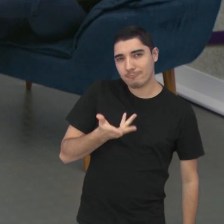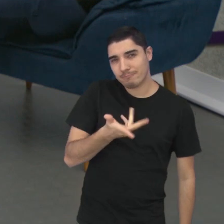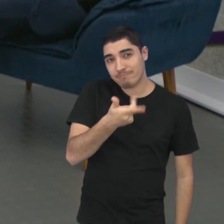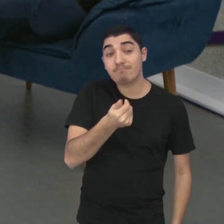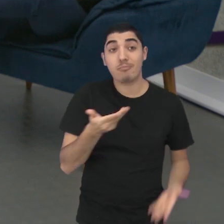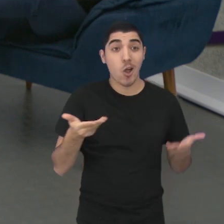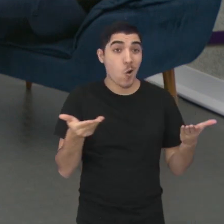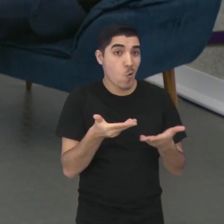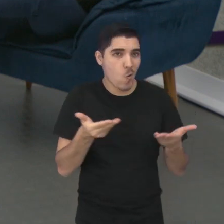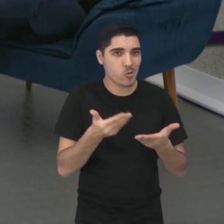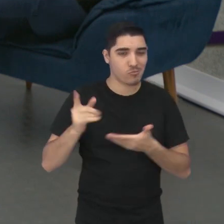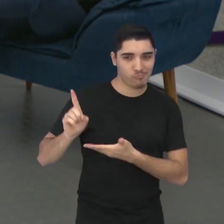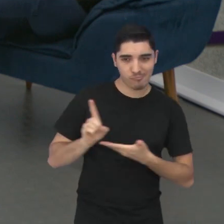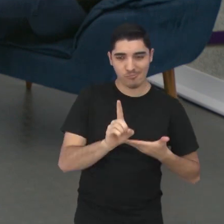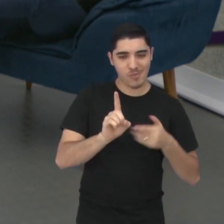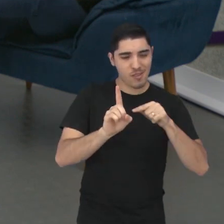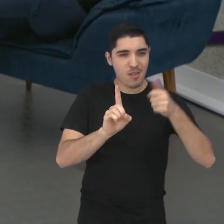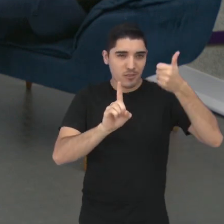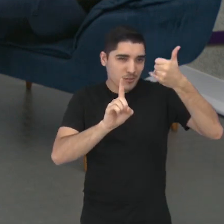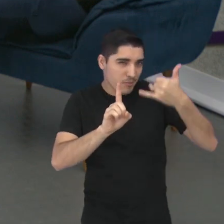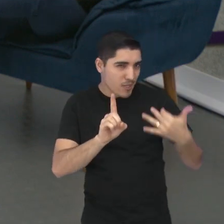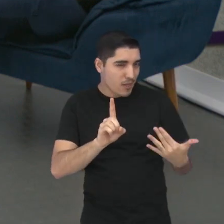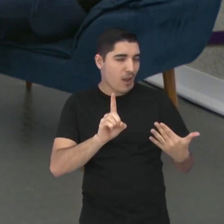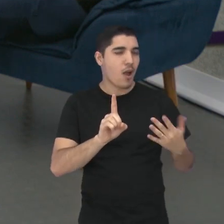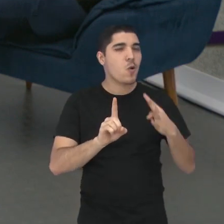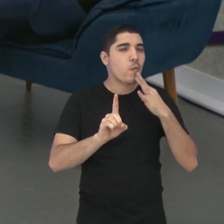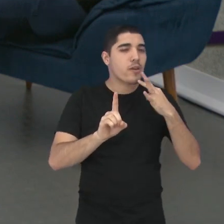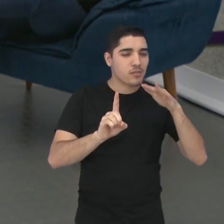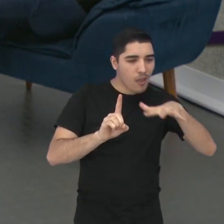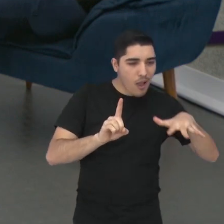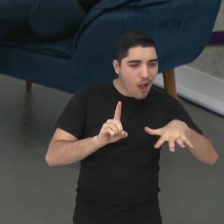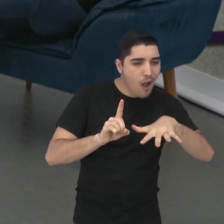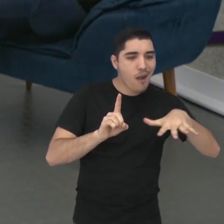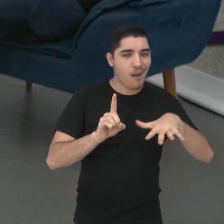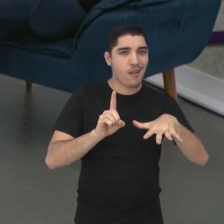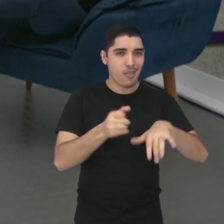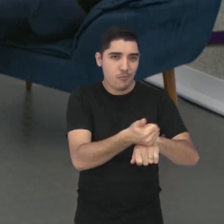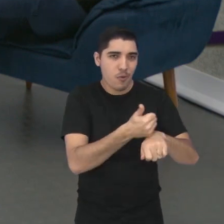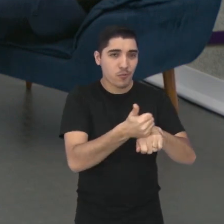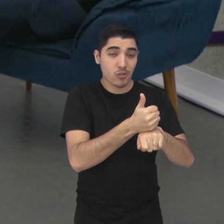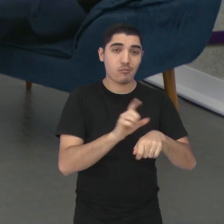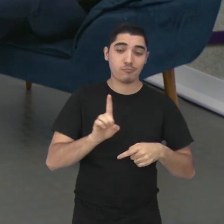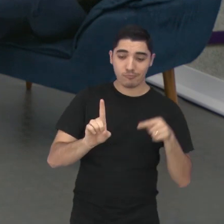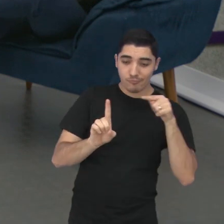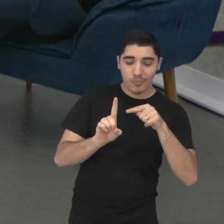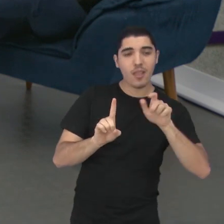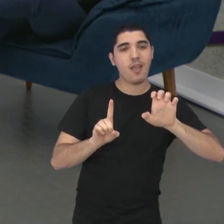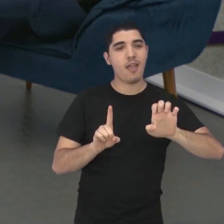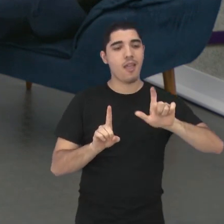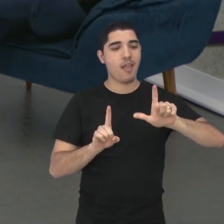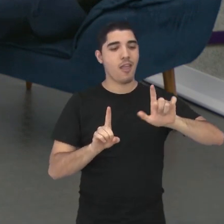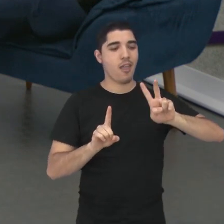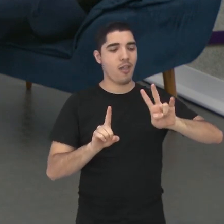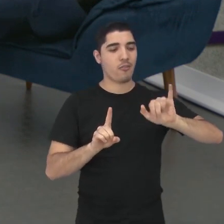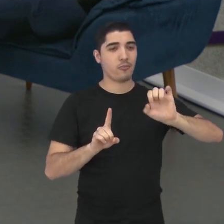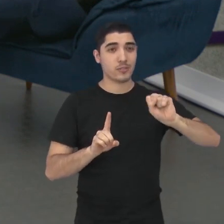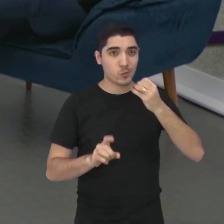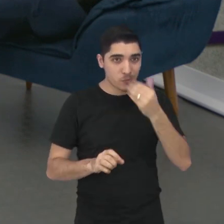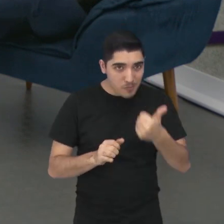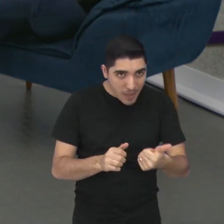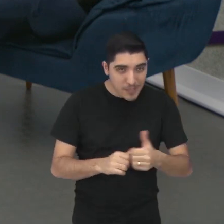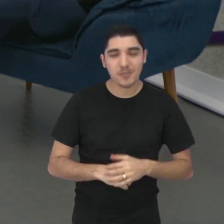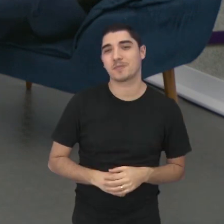Mas quem vai nos contar um pouco mais sobre esse universo profissional e o mercado de trabalho é o Elvis Mello. Tudo bem,